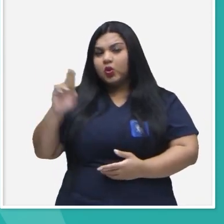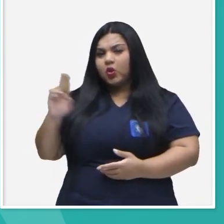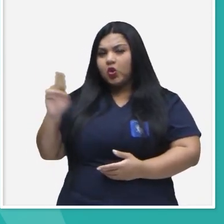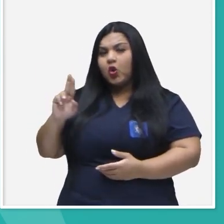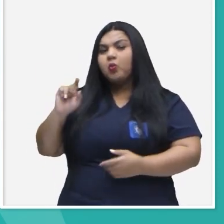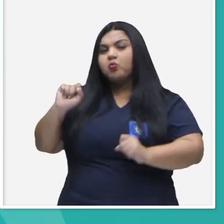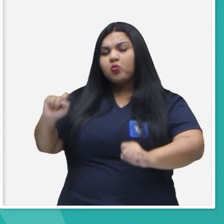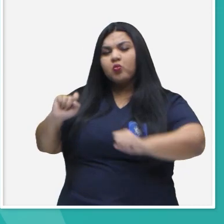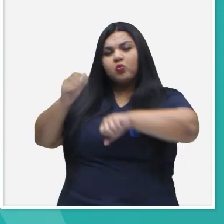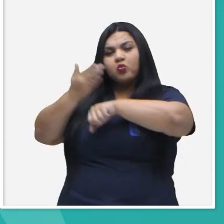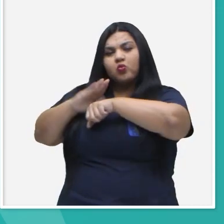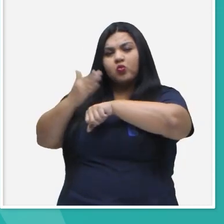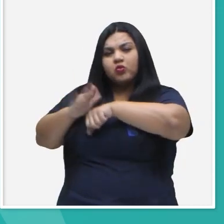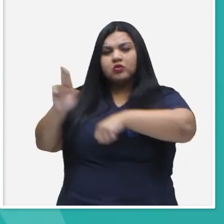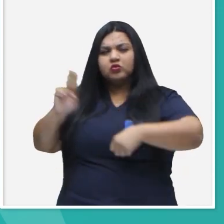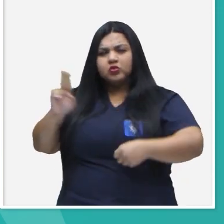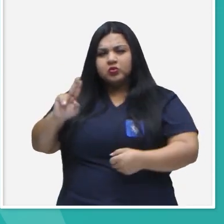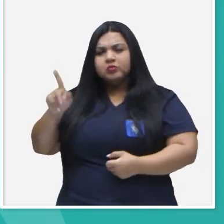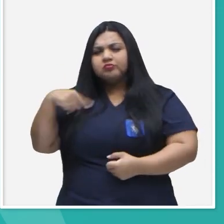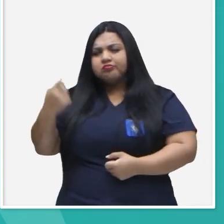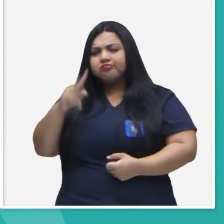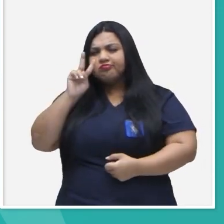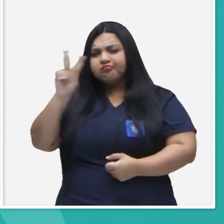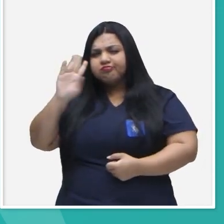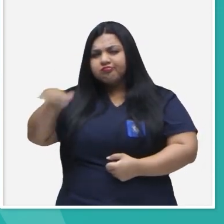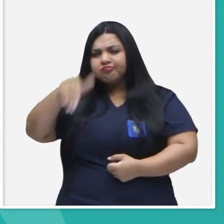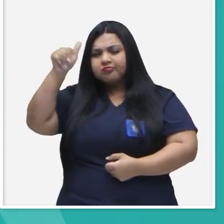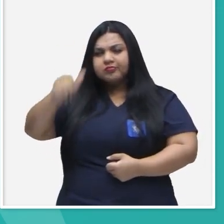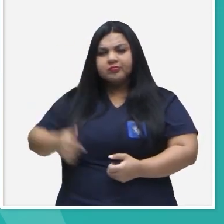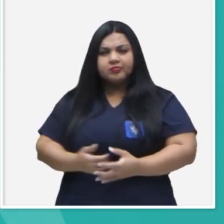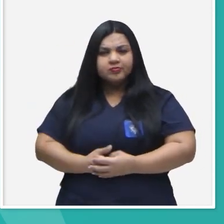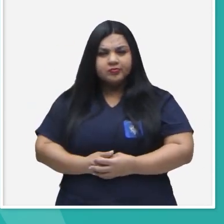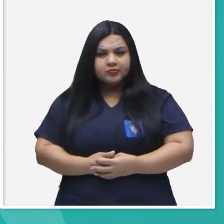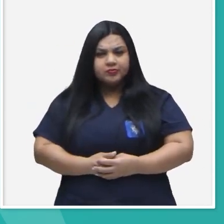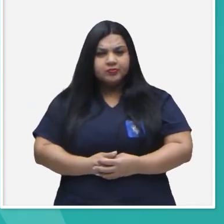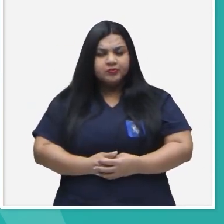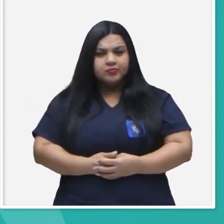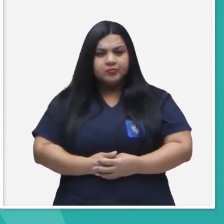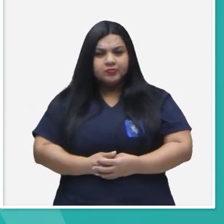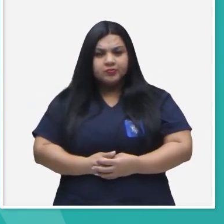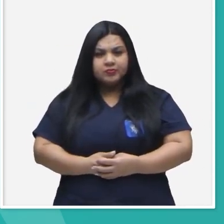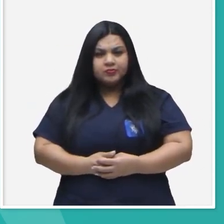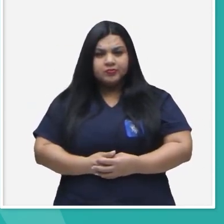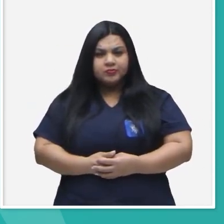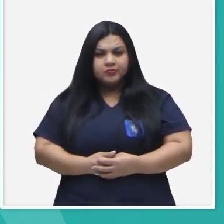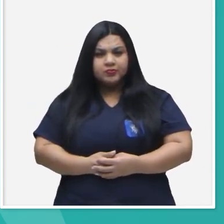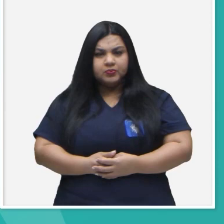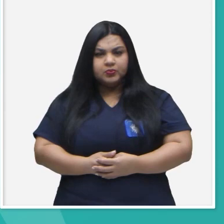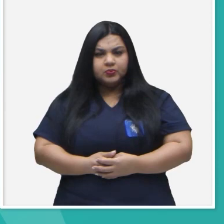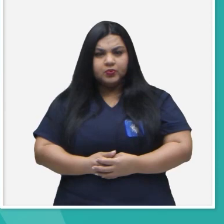Futebol. Depois vocês vão ver melhor. Nós temos o rugby.